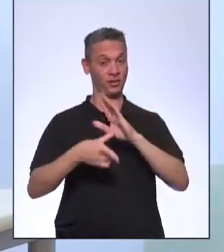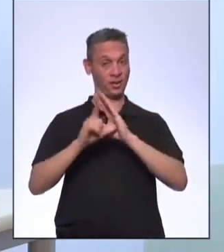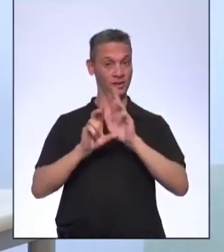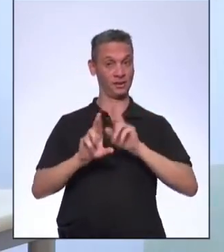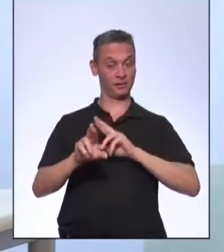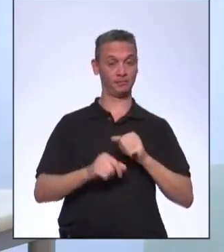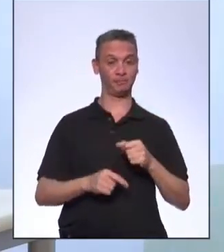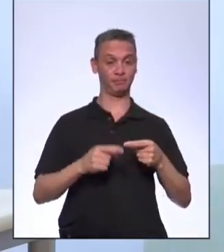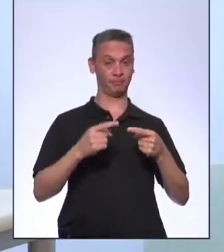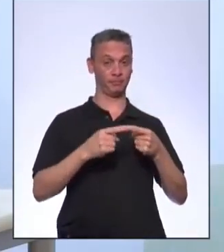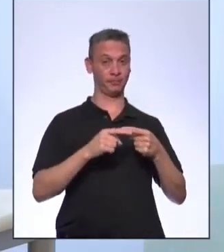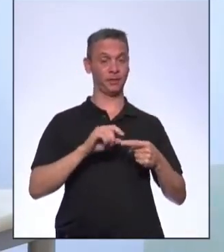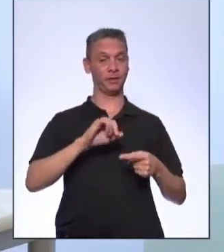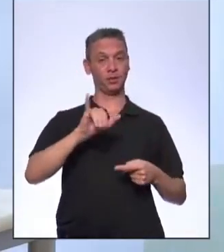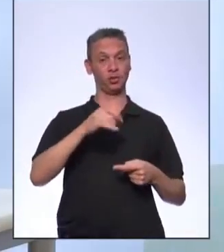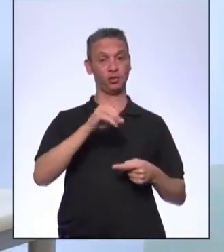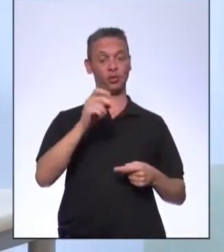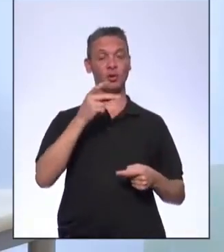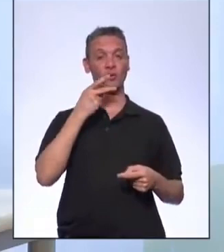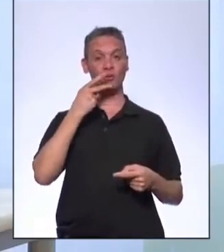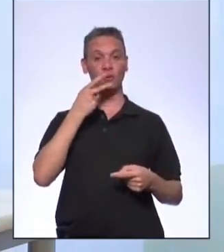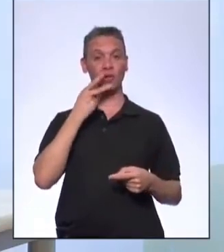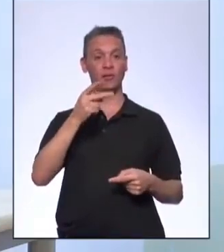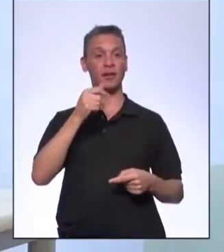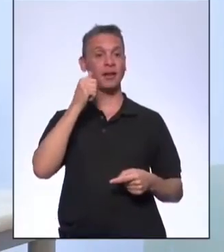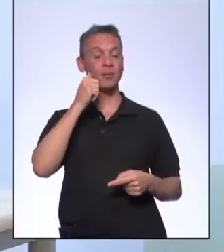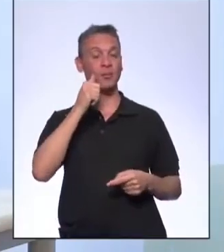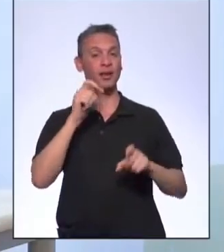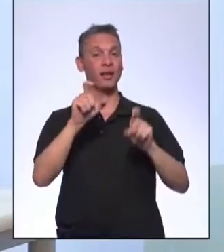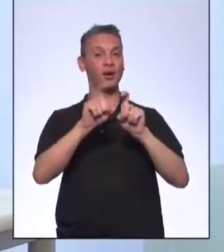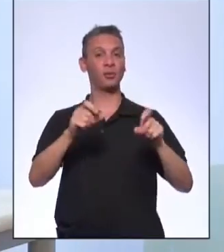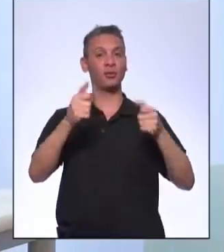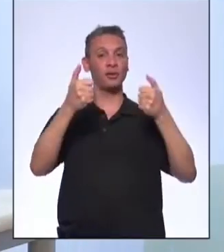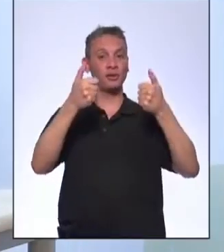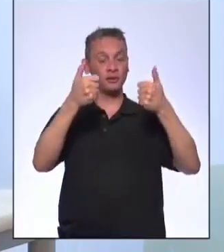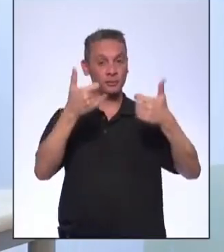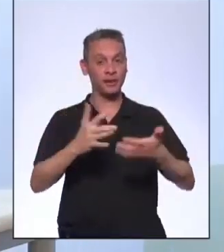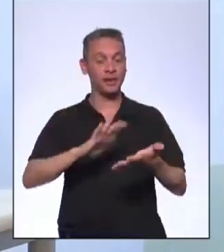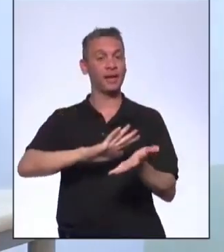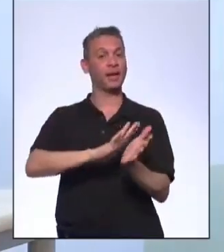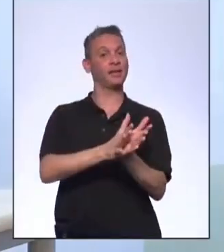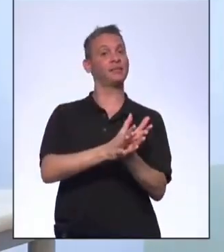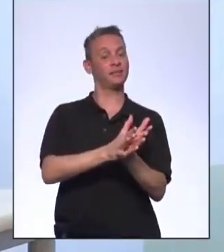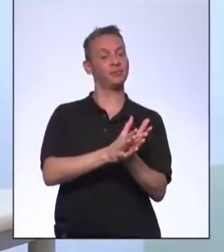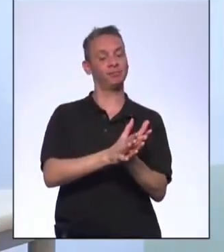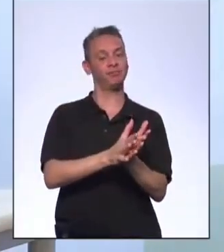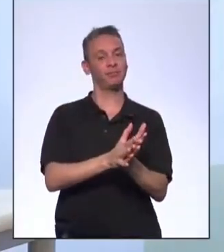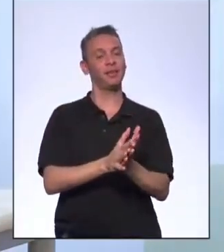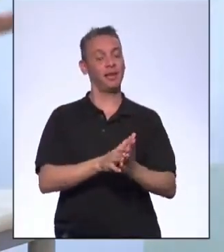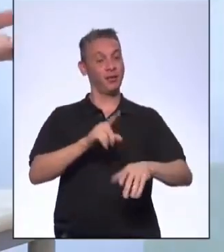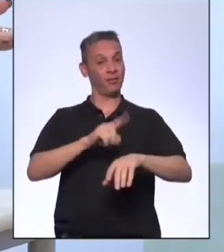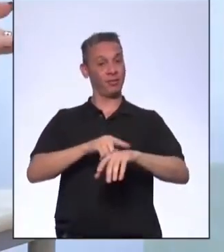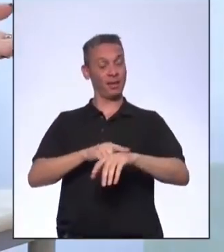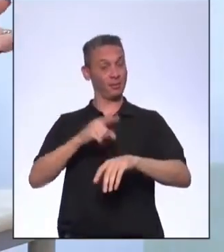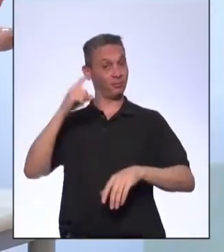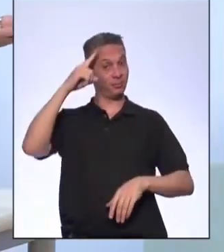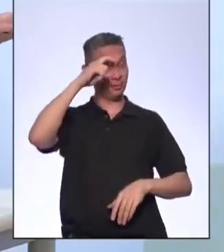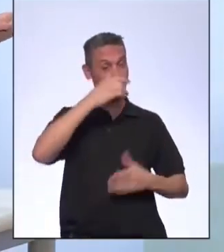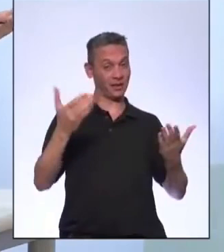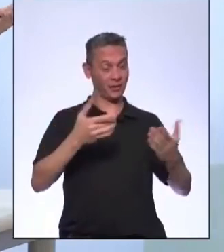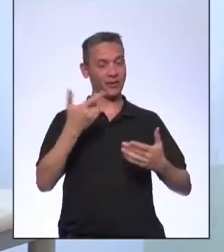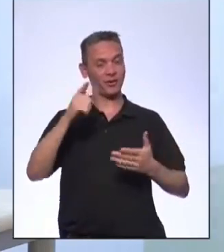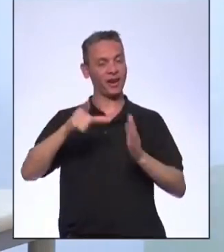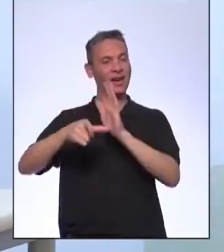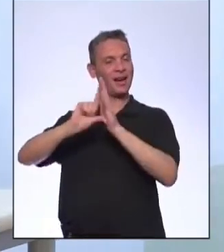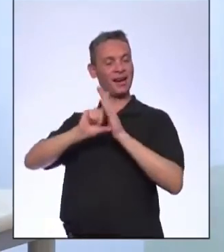respostas. Então, o João Marcos pediu, ele falou, fala para a moça do computador falar sobre racismo reverso. A gente não tem tempo de falar sobre isso, mas a gente já falou sobre isso em outra